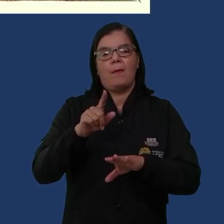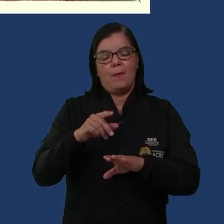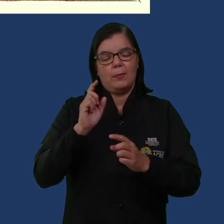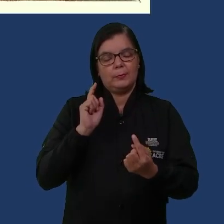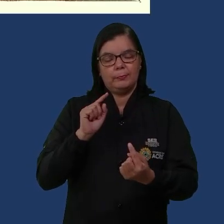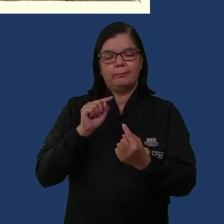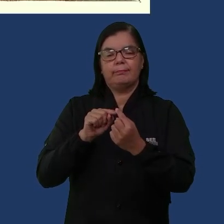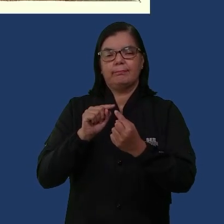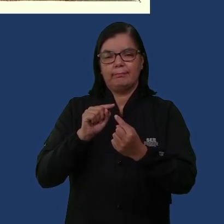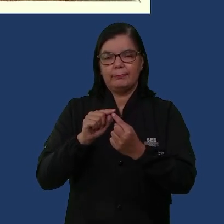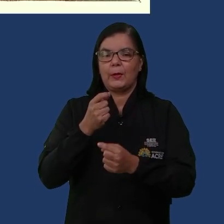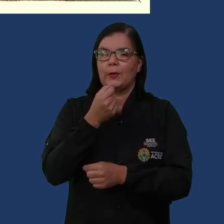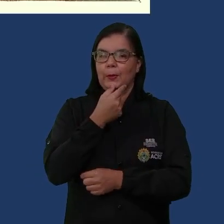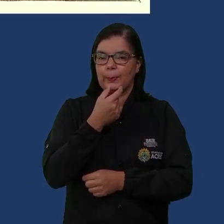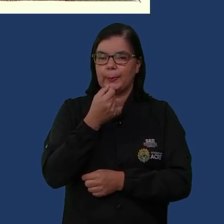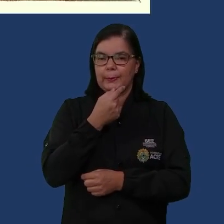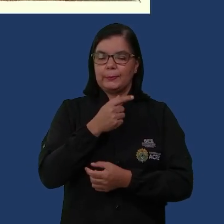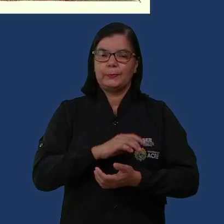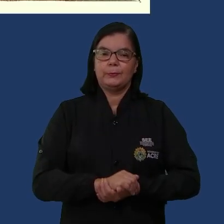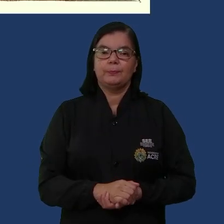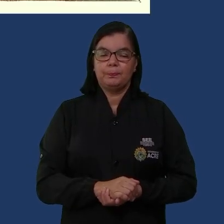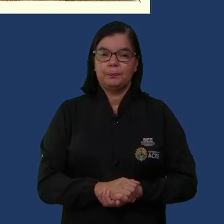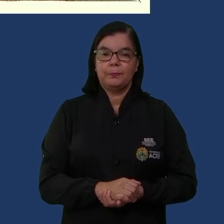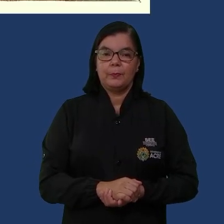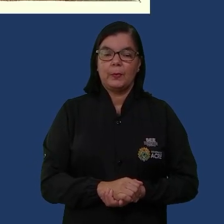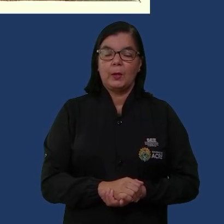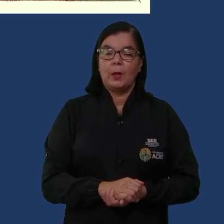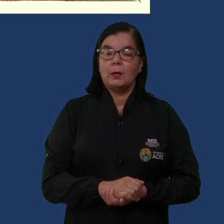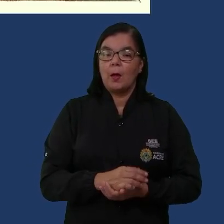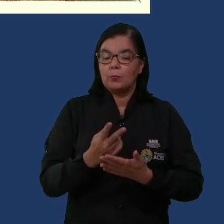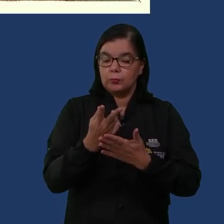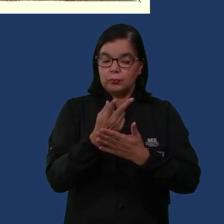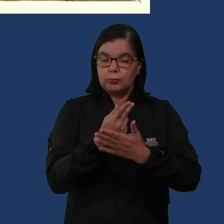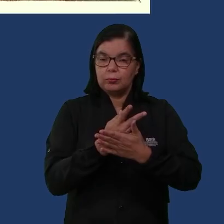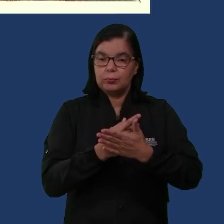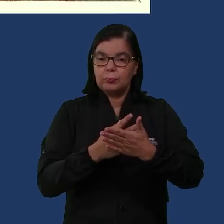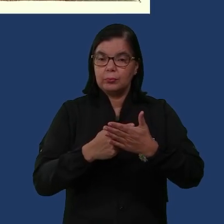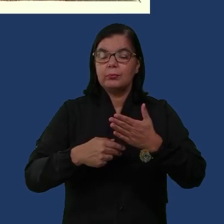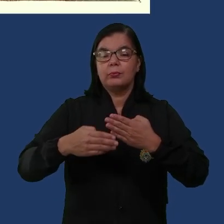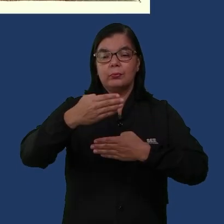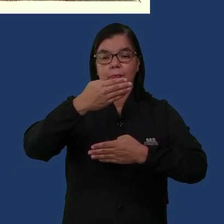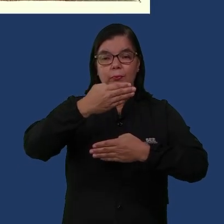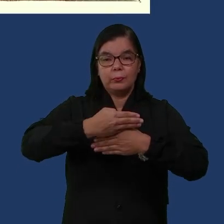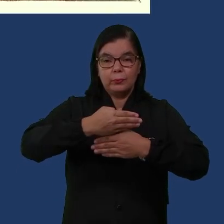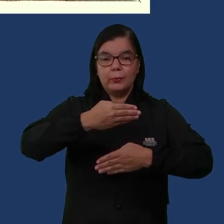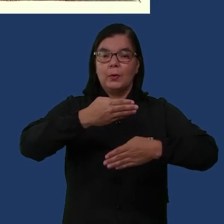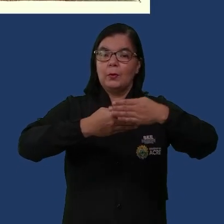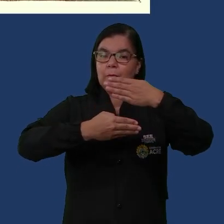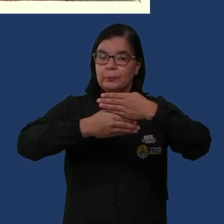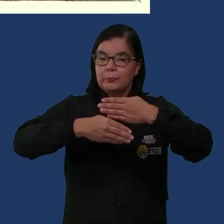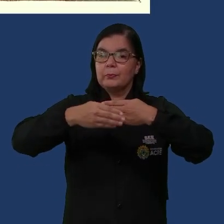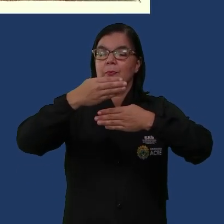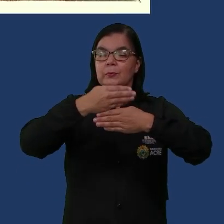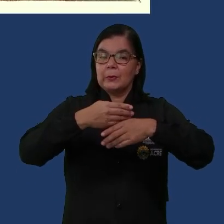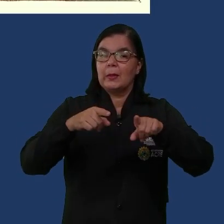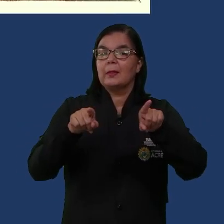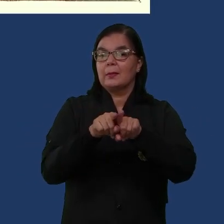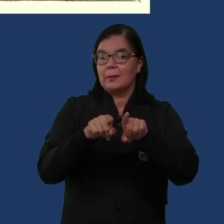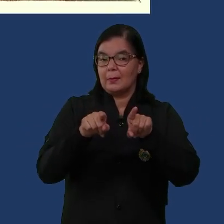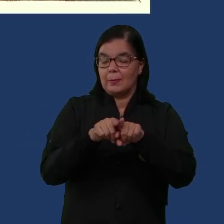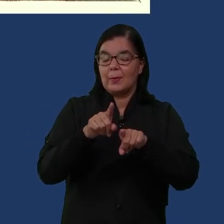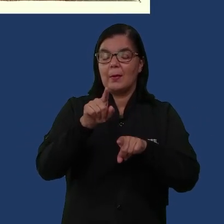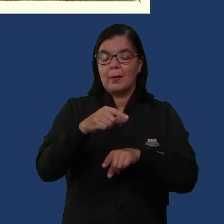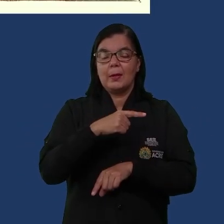o objetivo da paródia. Grafite, você vê aí uma obra também, como eu